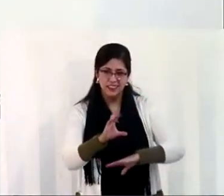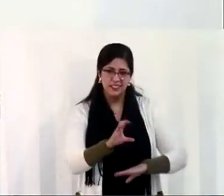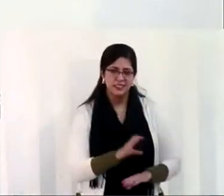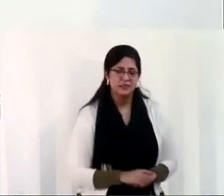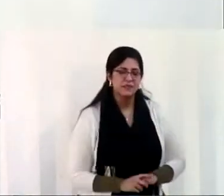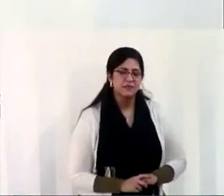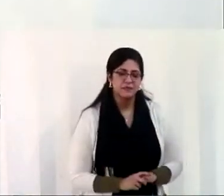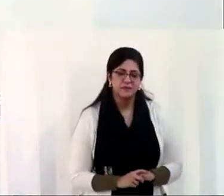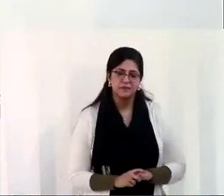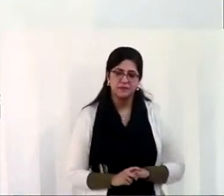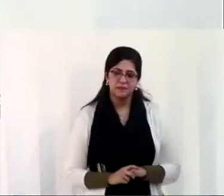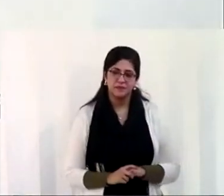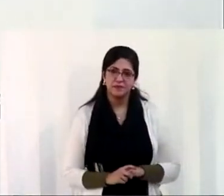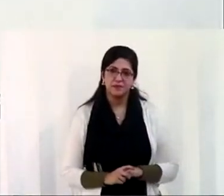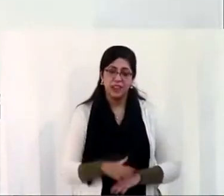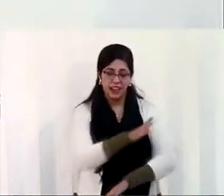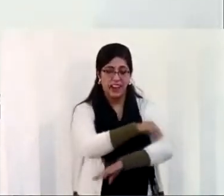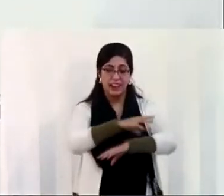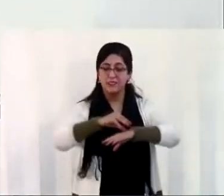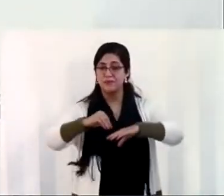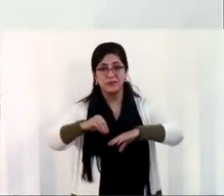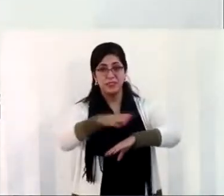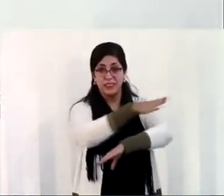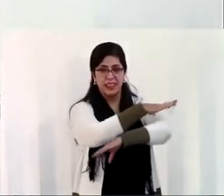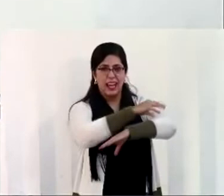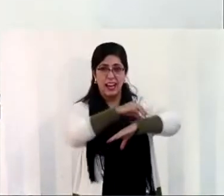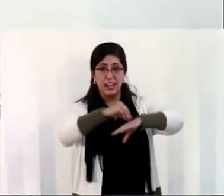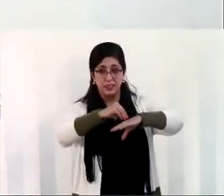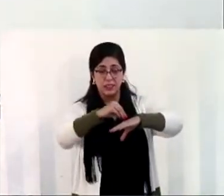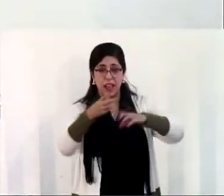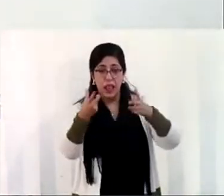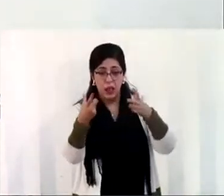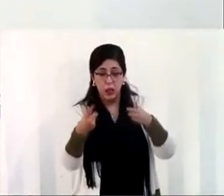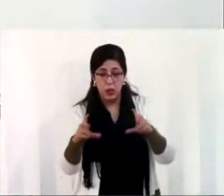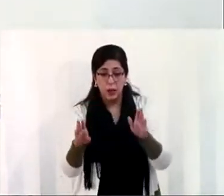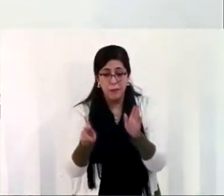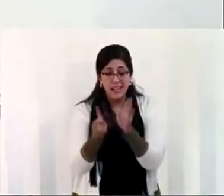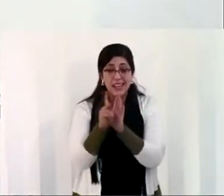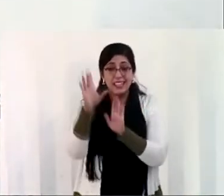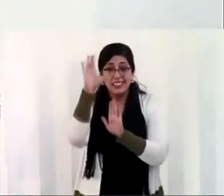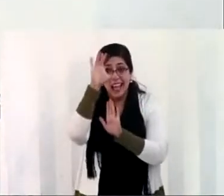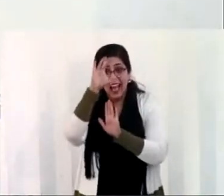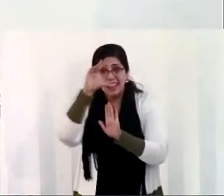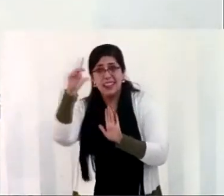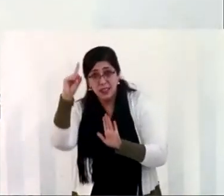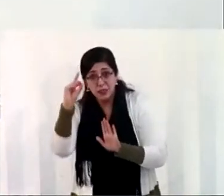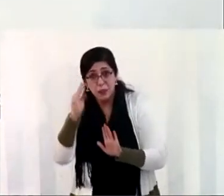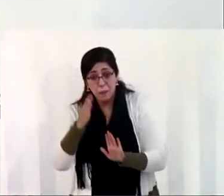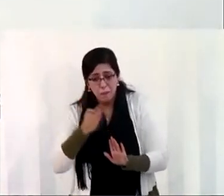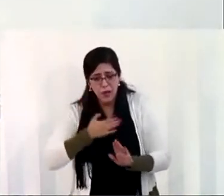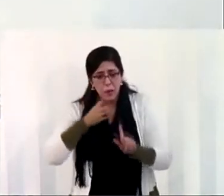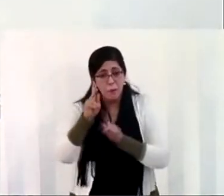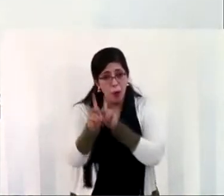Essa terra está sendo contaminada, a minha terra está sendo contaminada pelo meu povo.